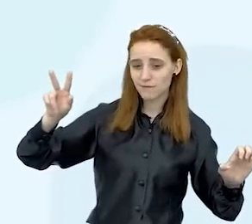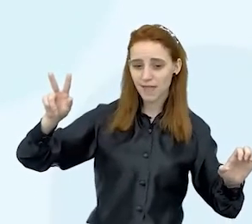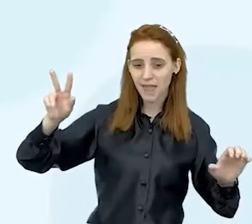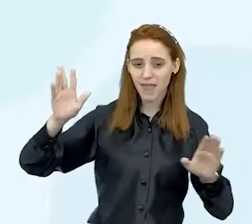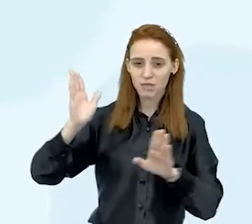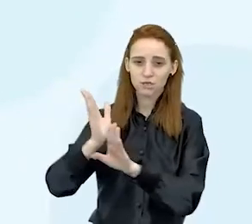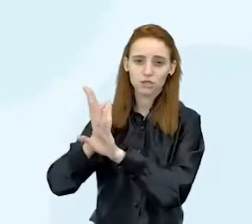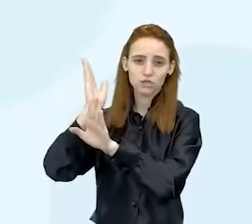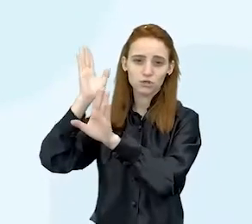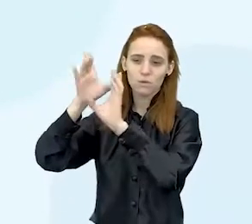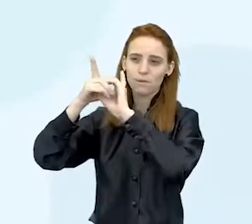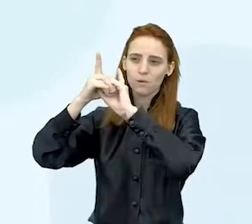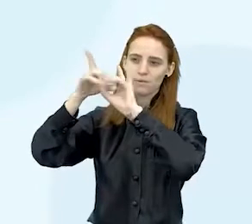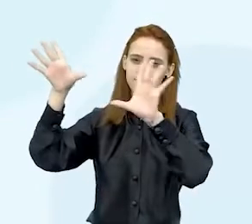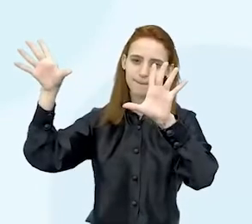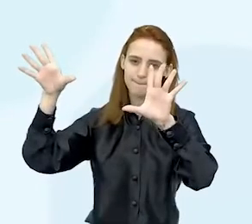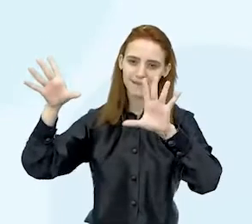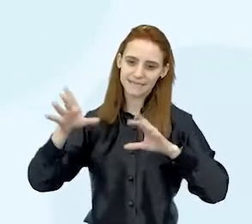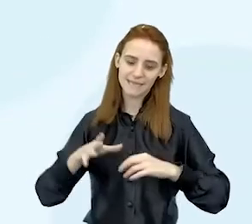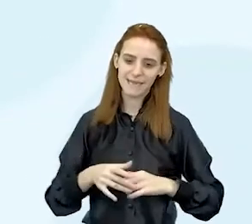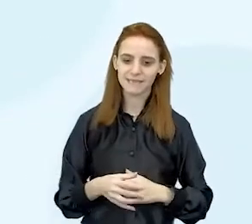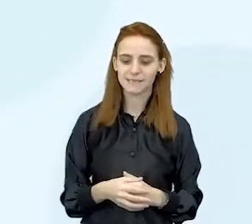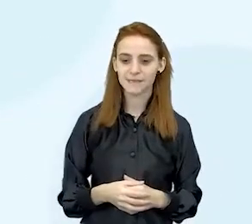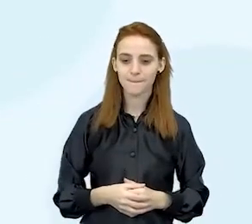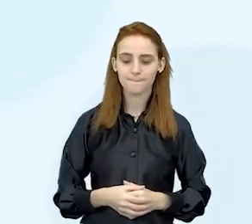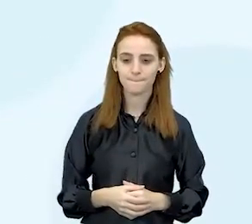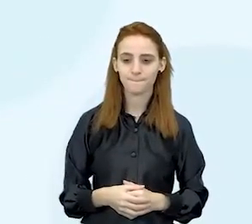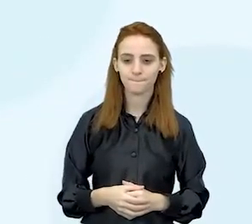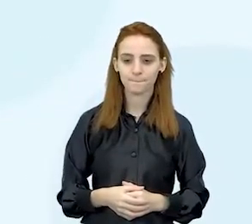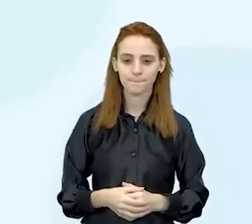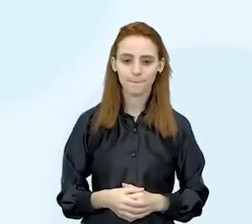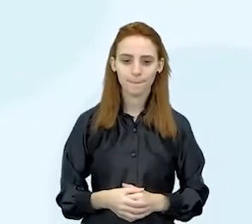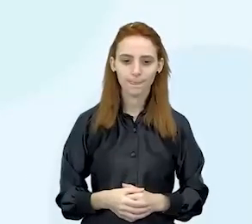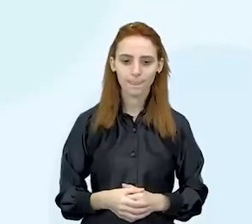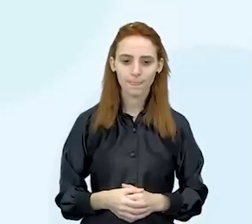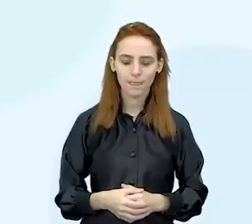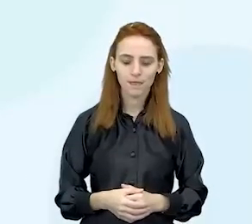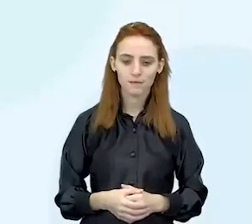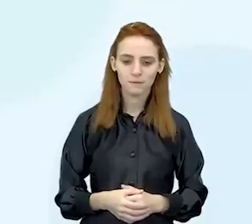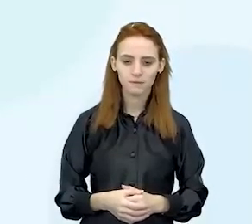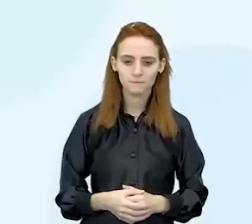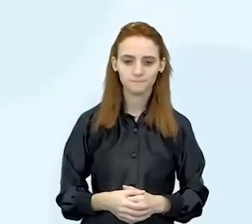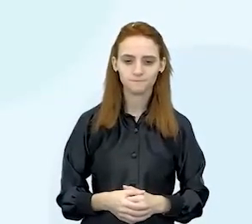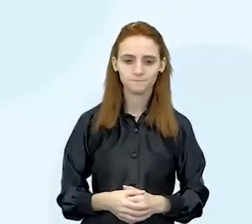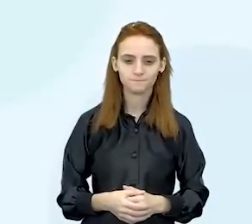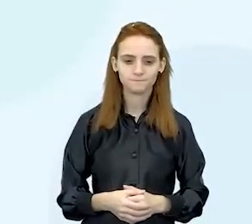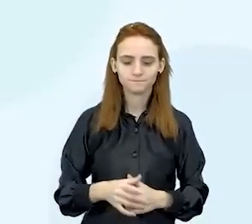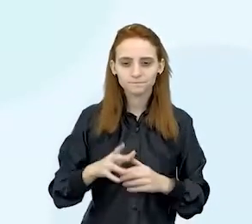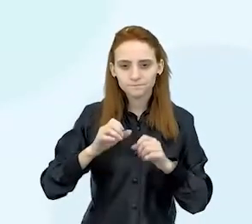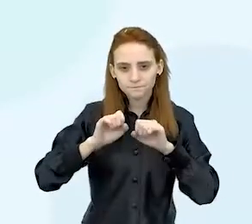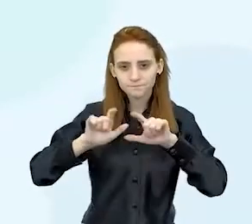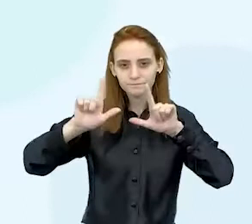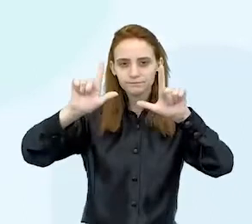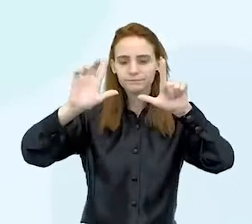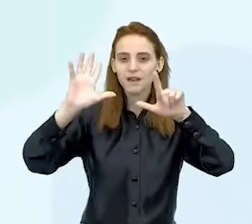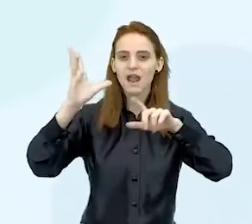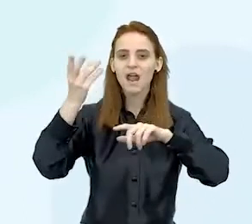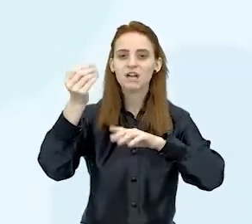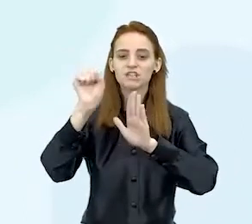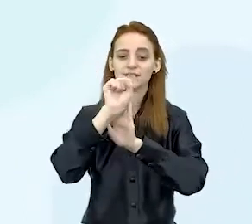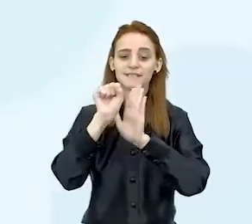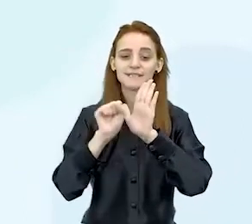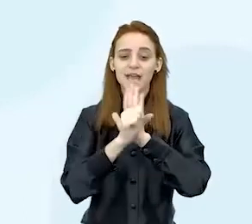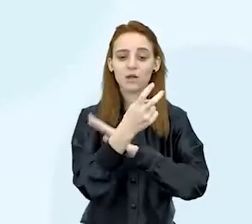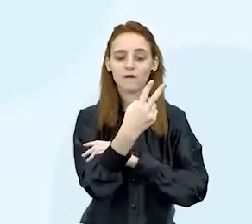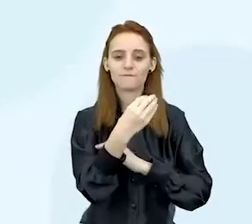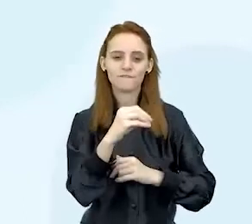independência sendo proclamada por um grupo social bem específico, né? E aí, a arte do século 20 e 21, né? Um grafite